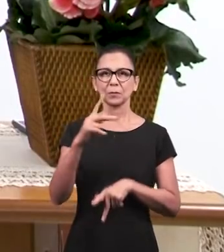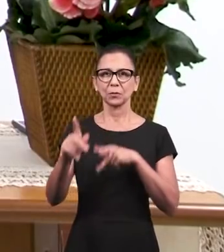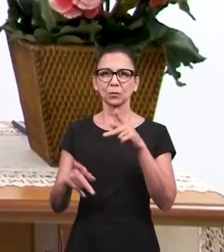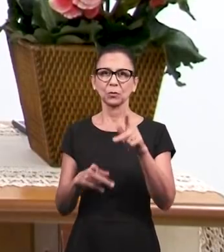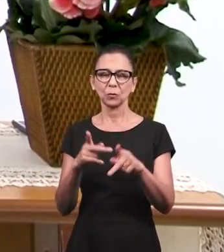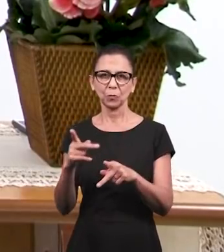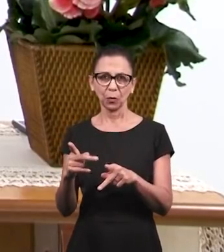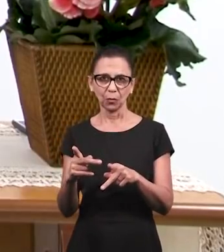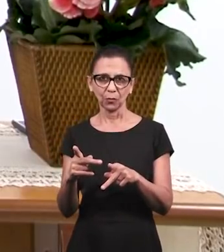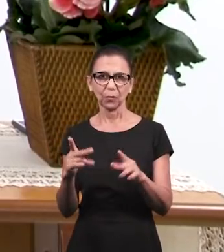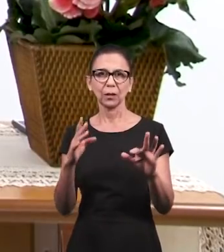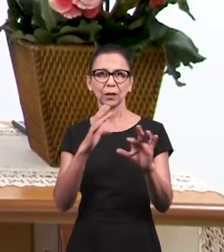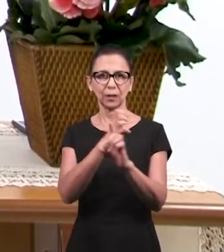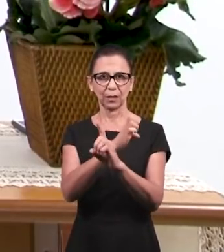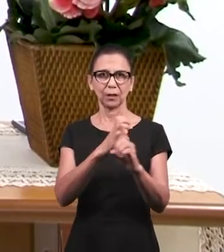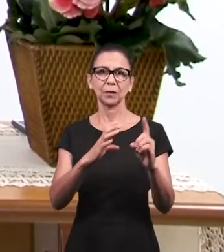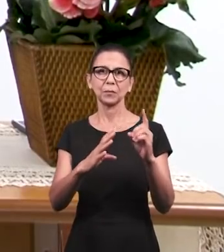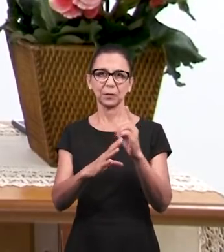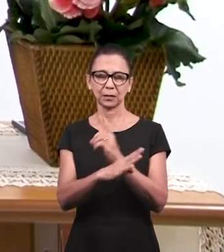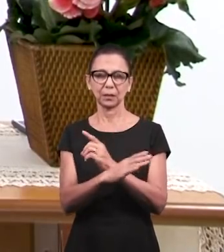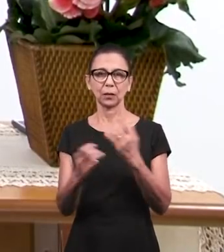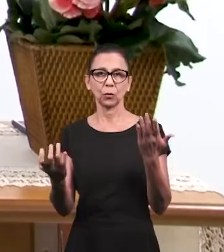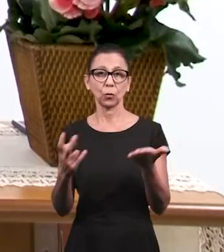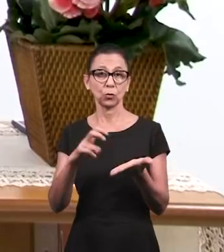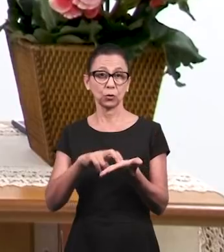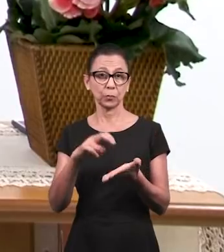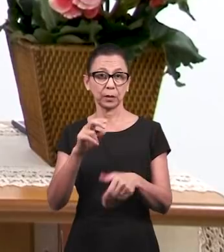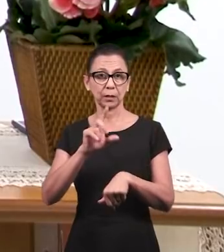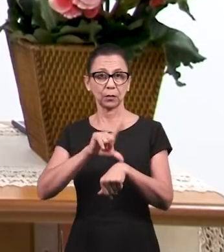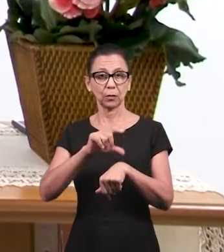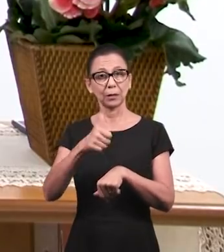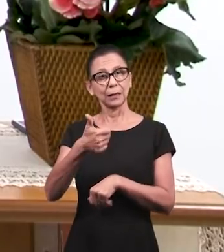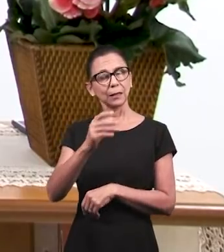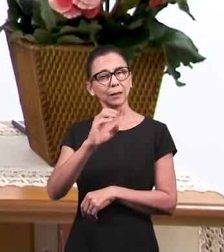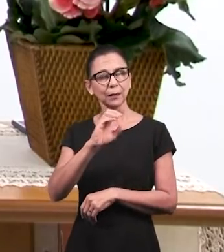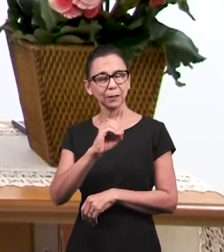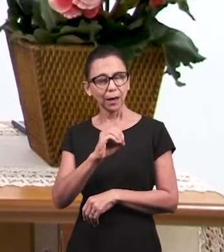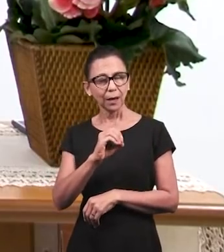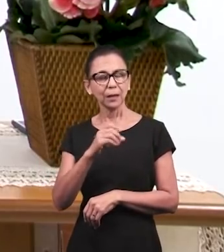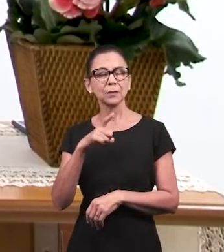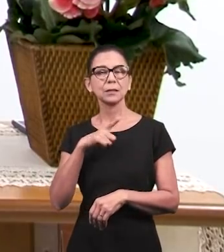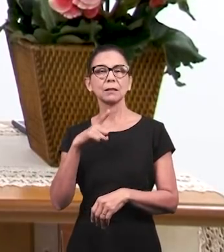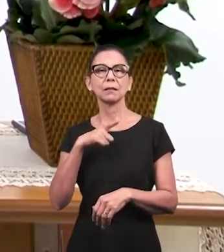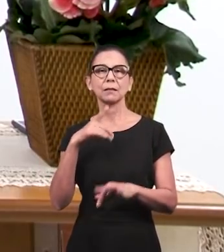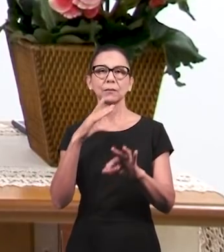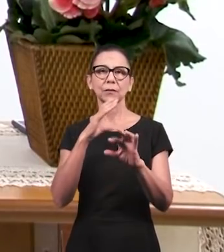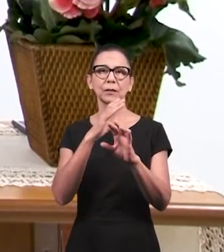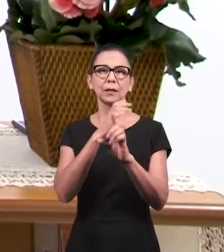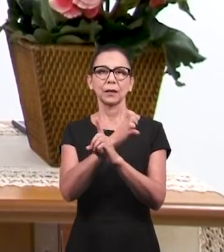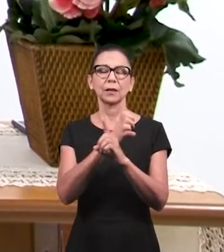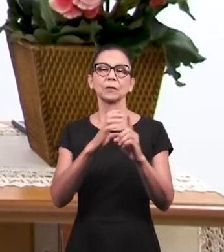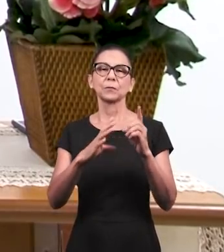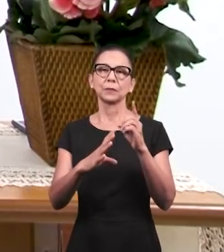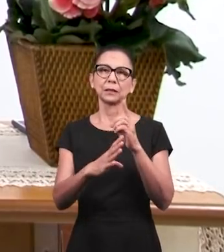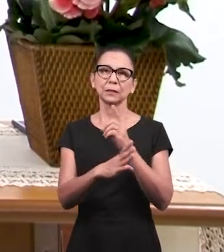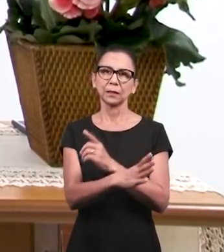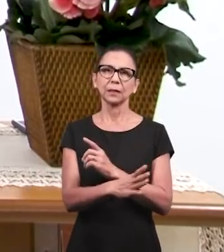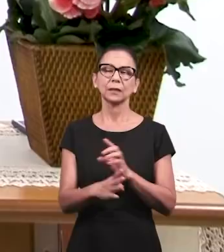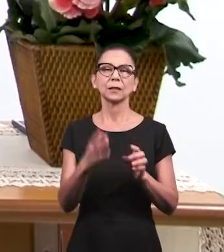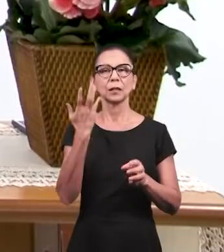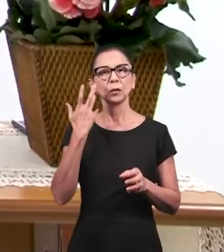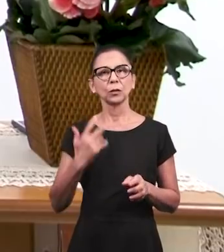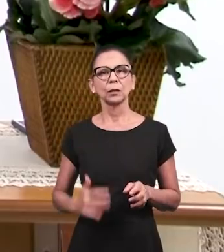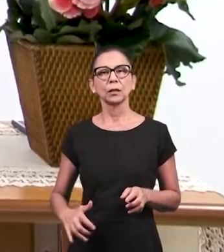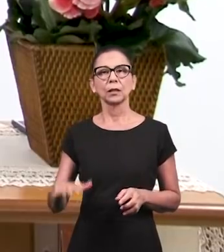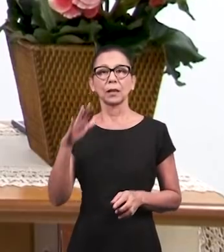junto à Escola Bíblica Dominical. Tivemos então o nosso culto pela manhã, hoje às 10 horas, a classe das crianças, presencial na maioria